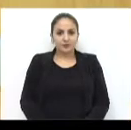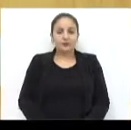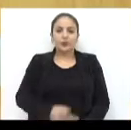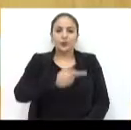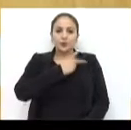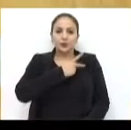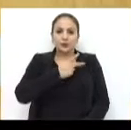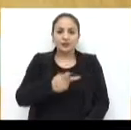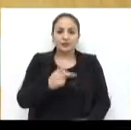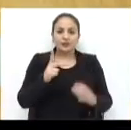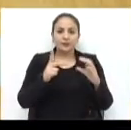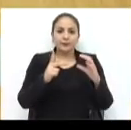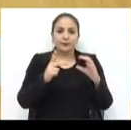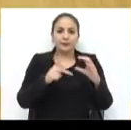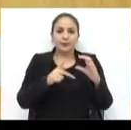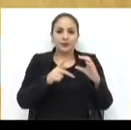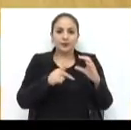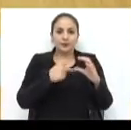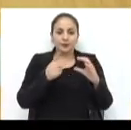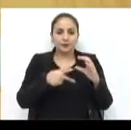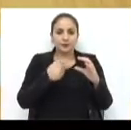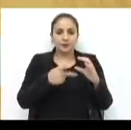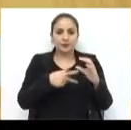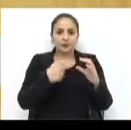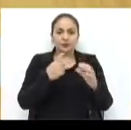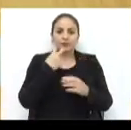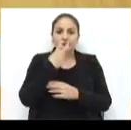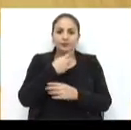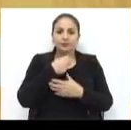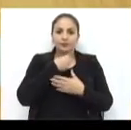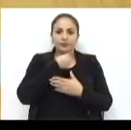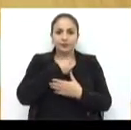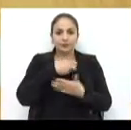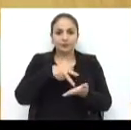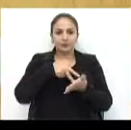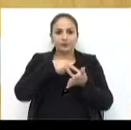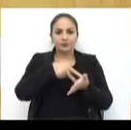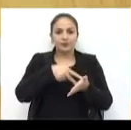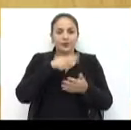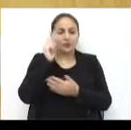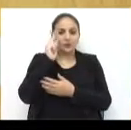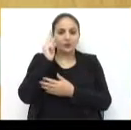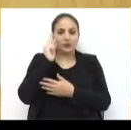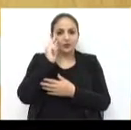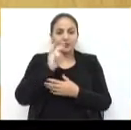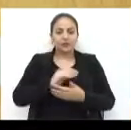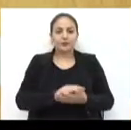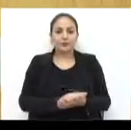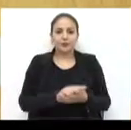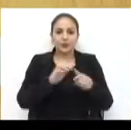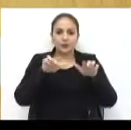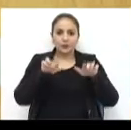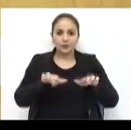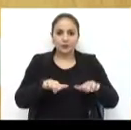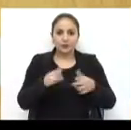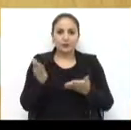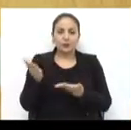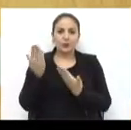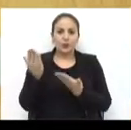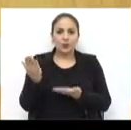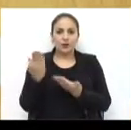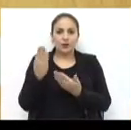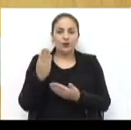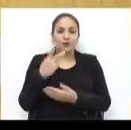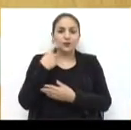O presidente da Câmara Municipal foi orador do Grande Expediente da plenária de segunda-feira. No espaço de honra da